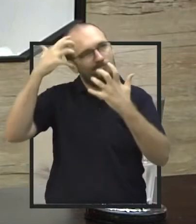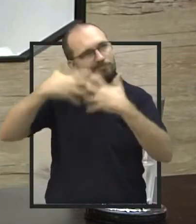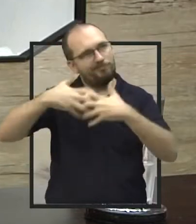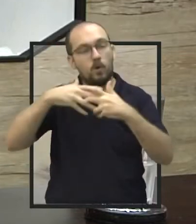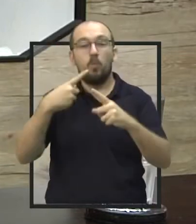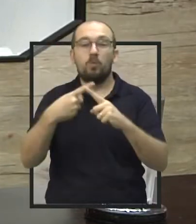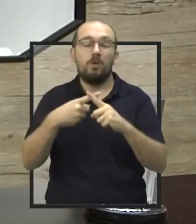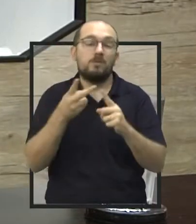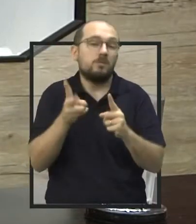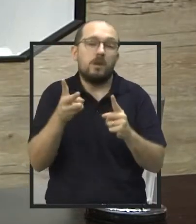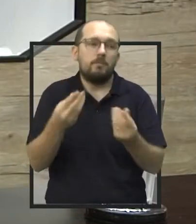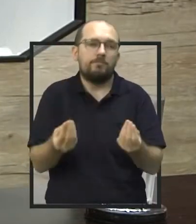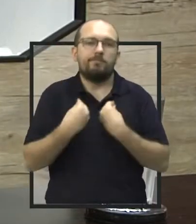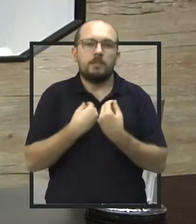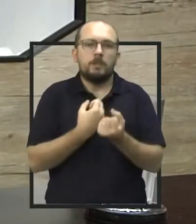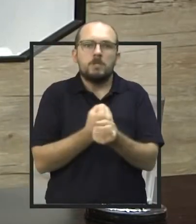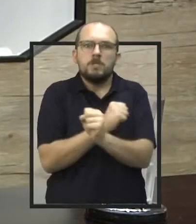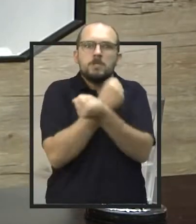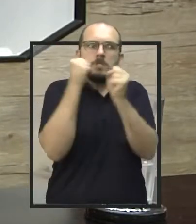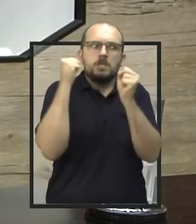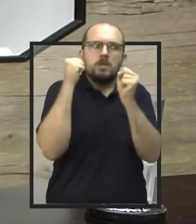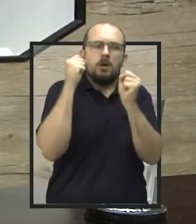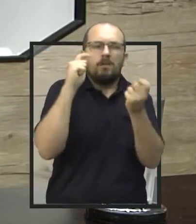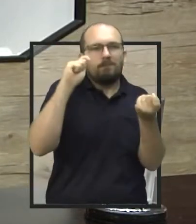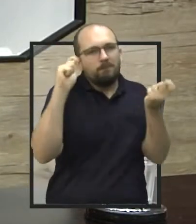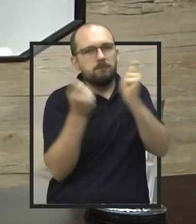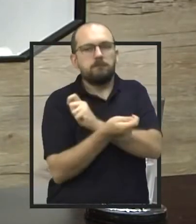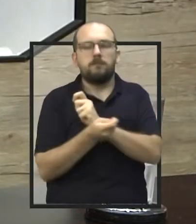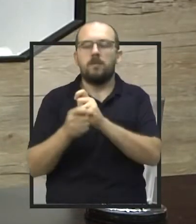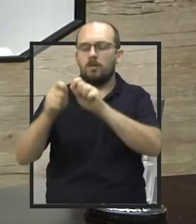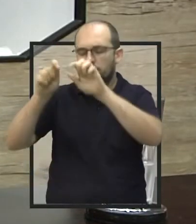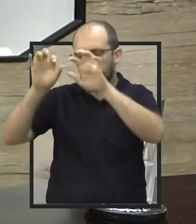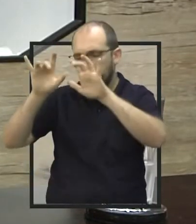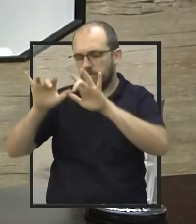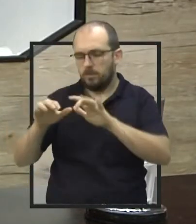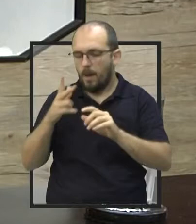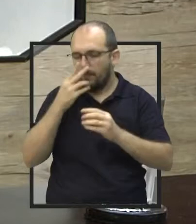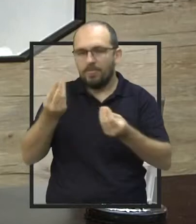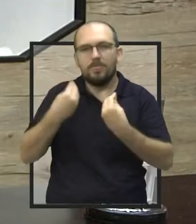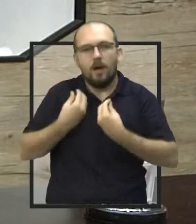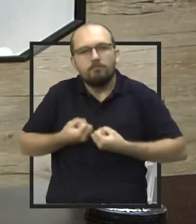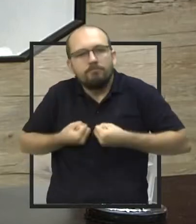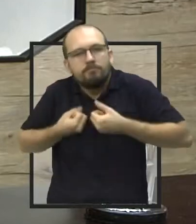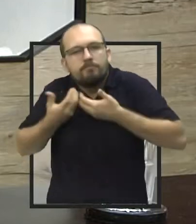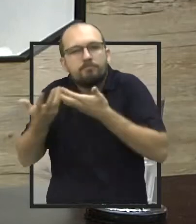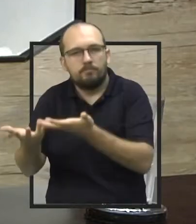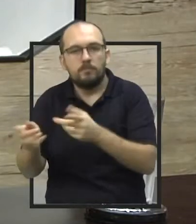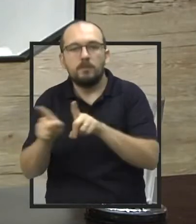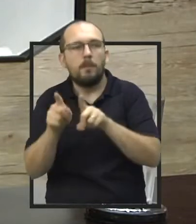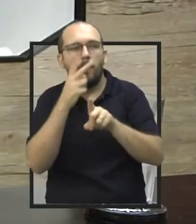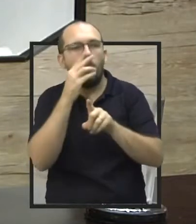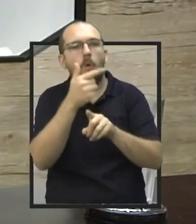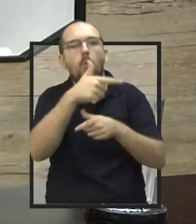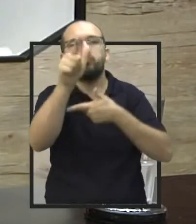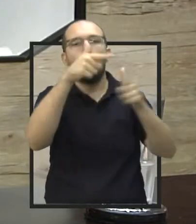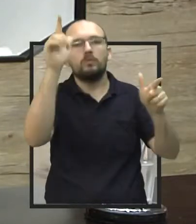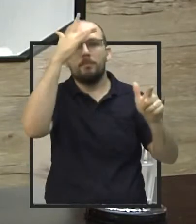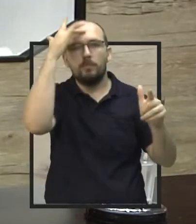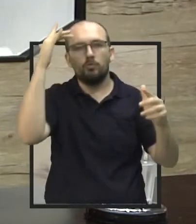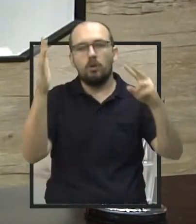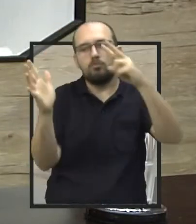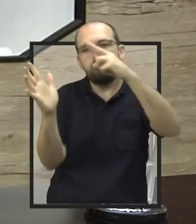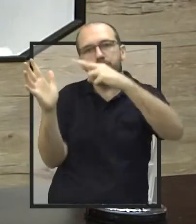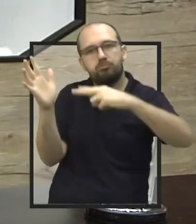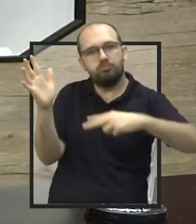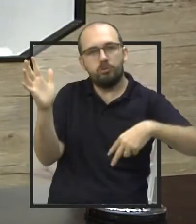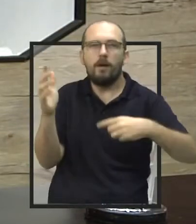uma grande repercussão. E eu falei, poxa vida, podia ser um projeto, né? E aí eu fui escrevendo. Toda semana eu escrevia uma